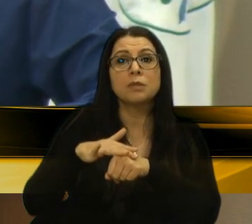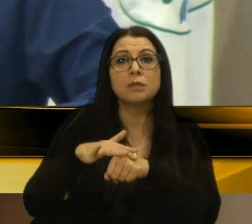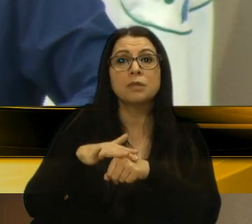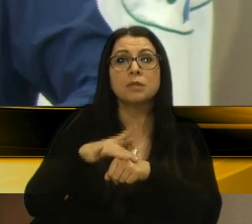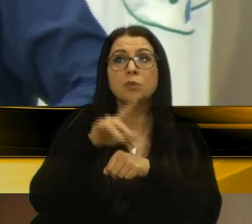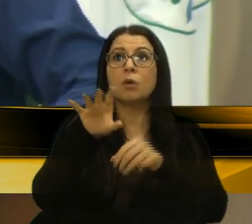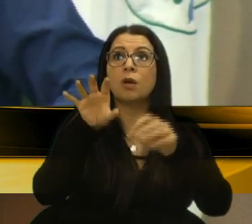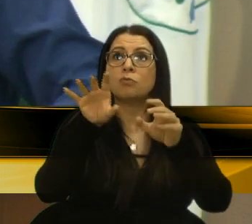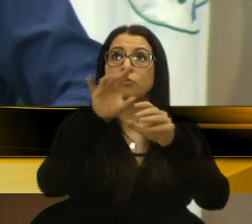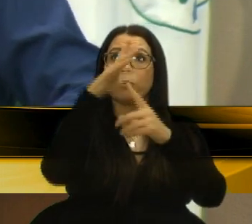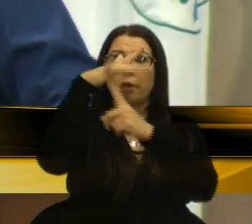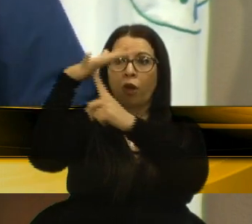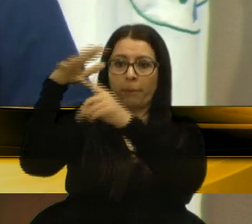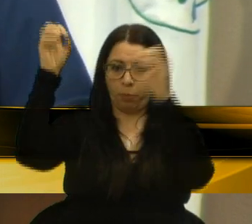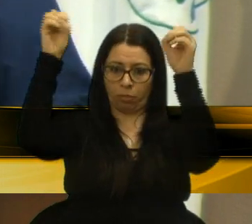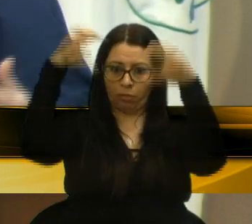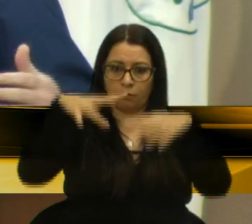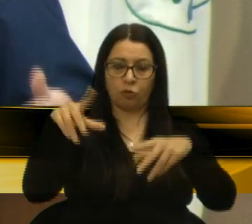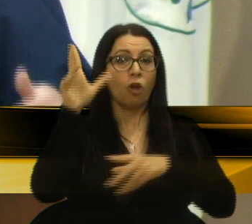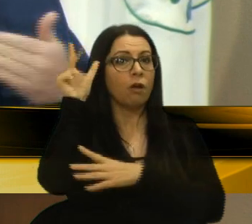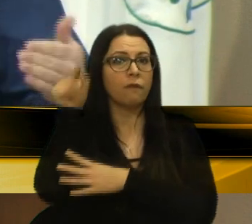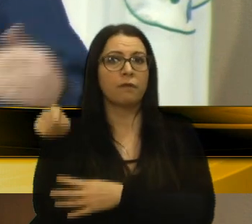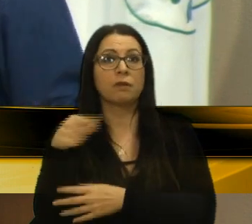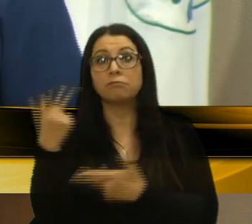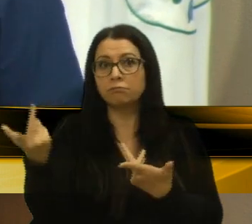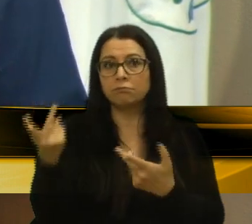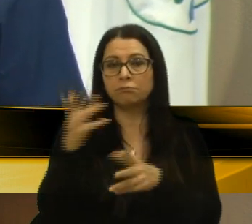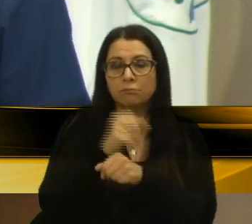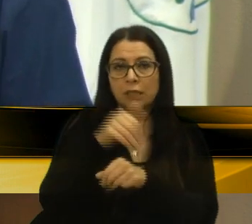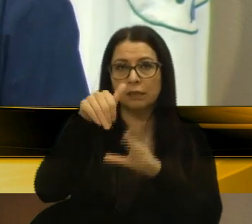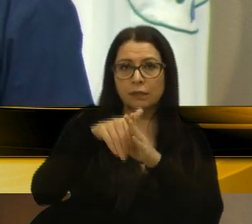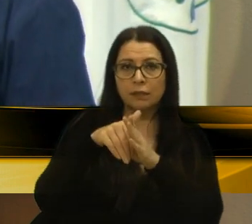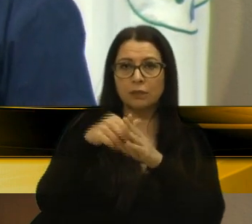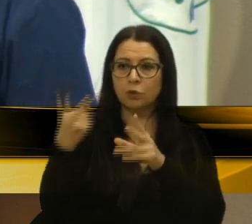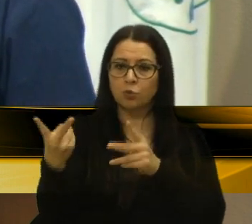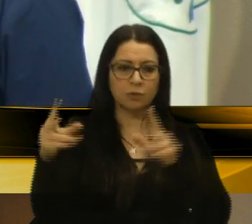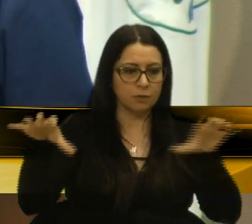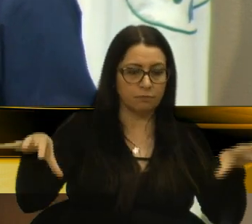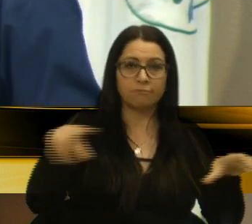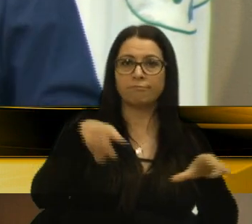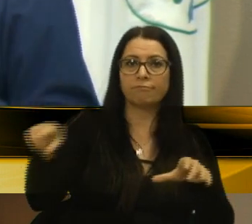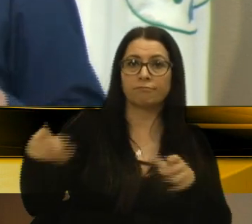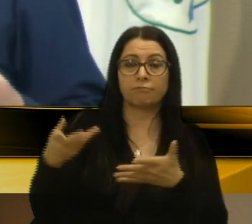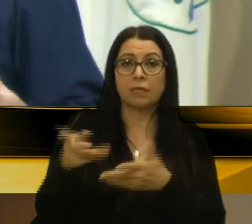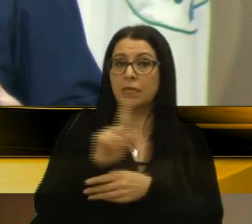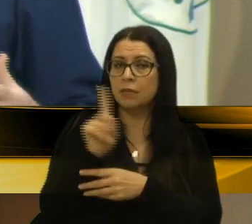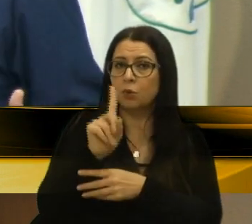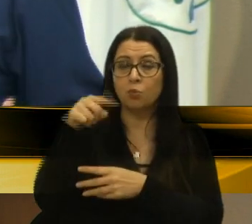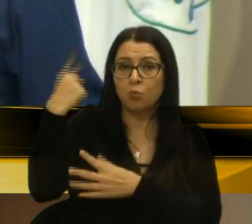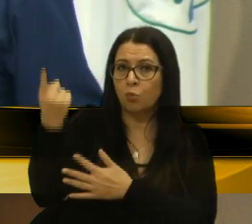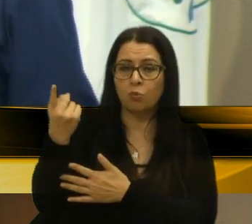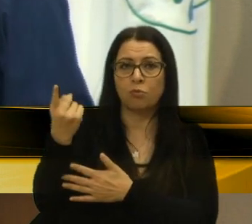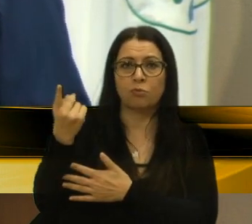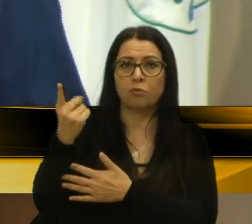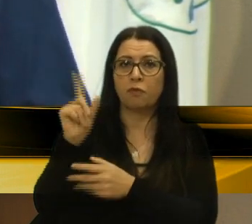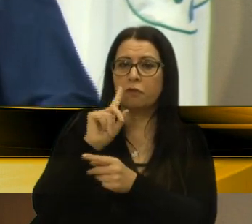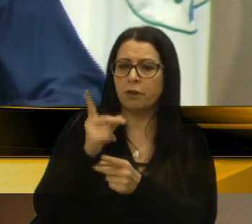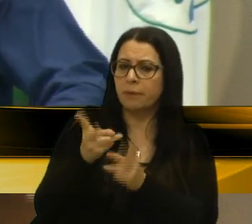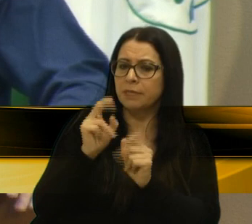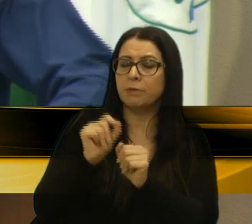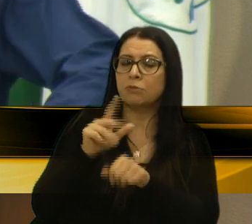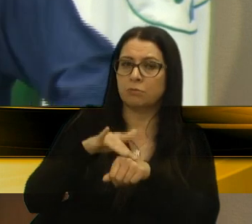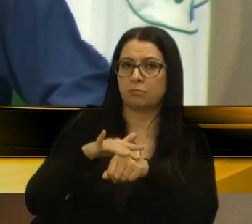de helicóptero e pegou só esse cavalo, só esse animal dentro dessas duas propriedades, e nenhum outro foi